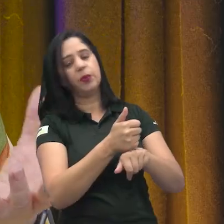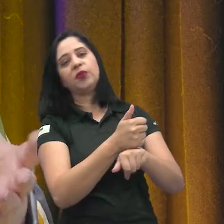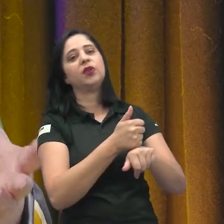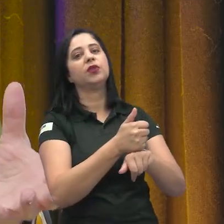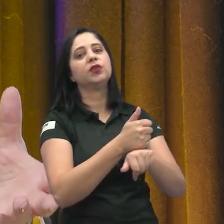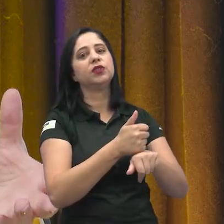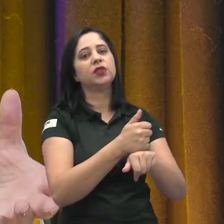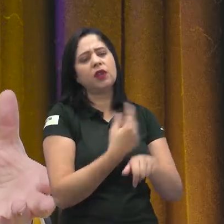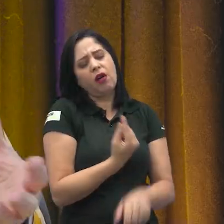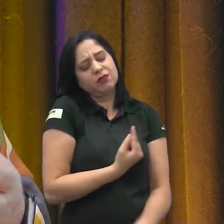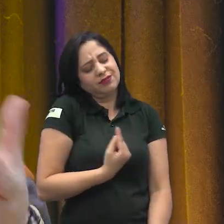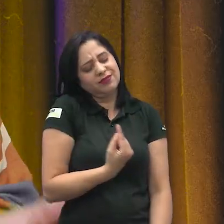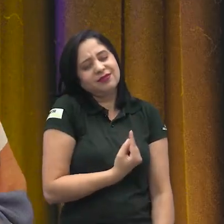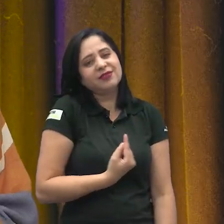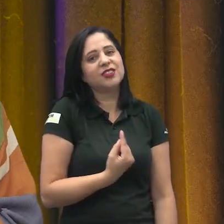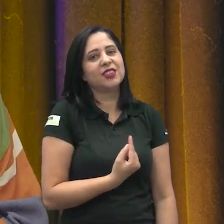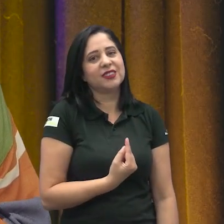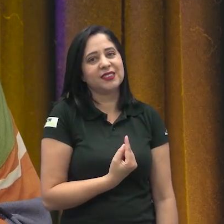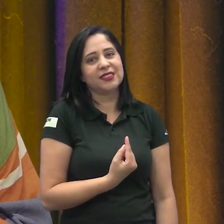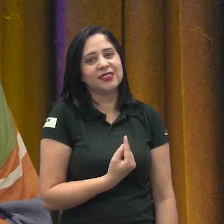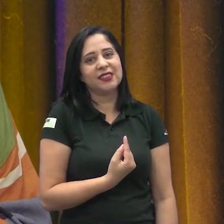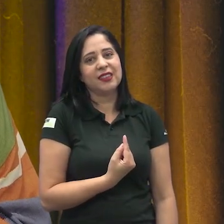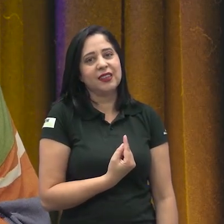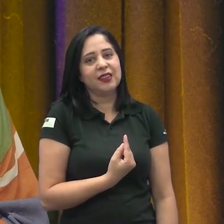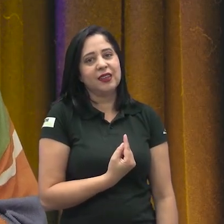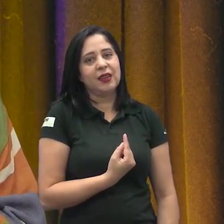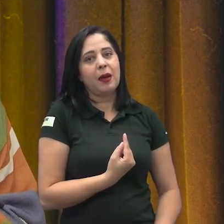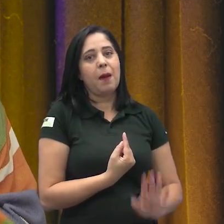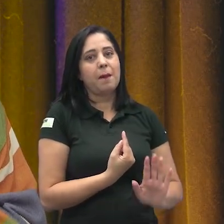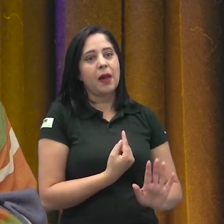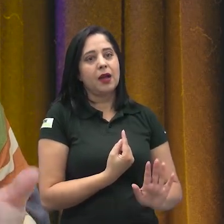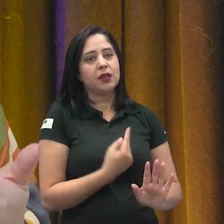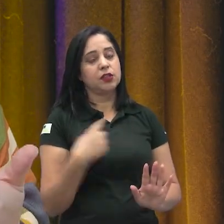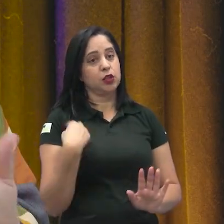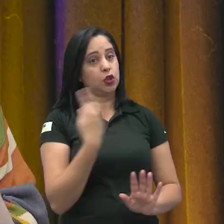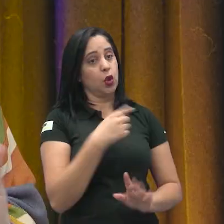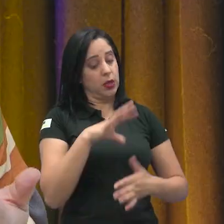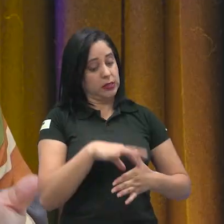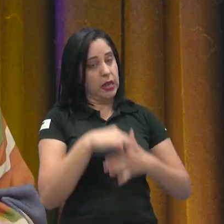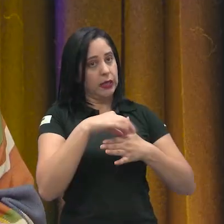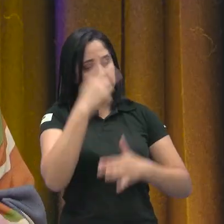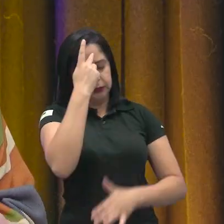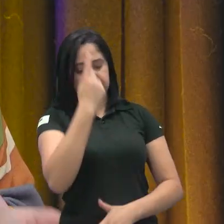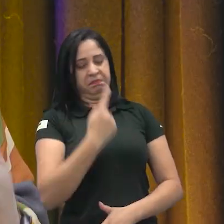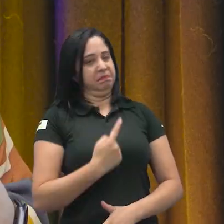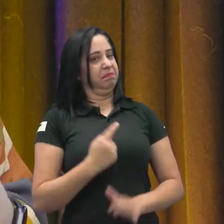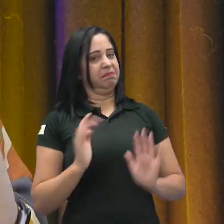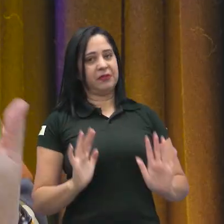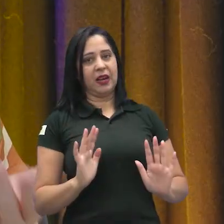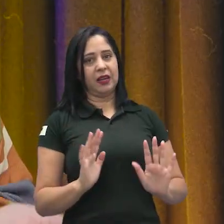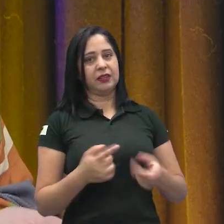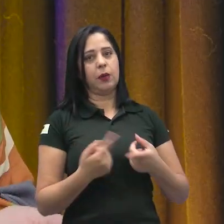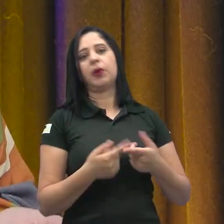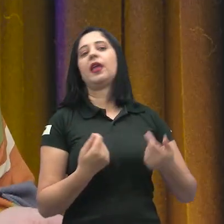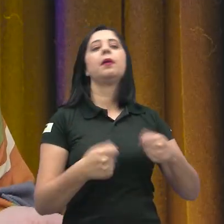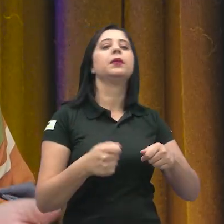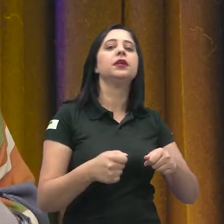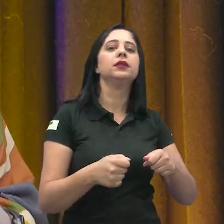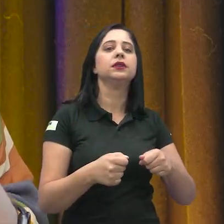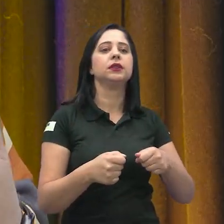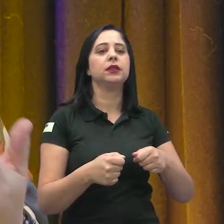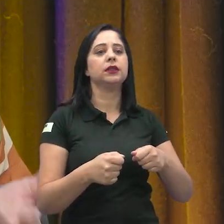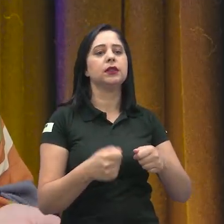vamos dizer assim, solitário, a gente praticamente é líder de si mesmo, né? A gente tem que fazer